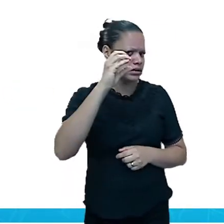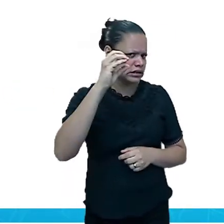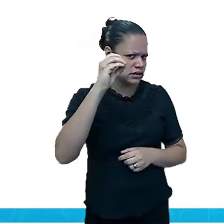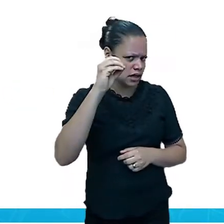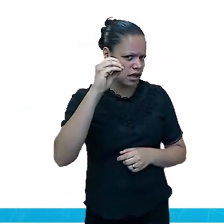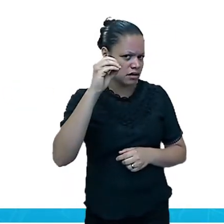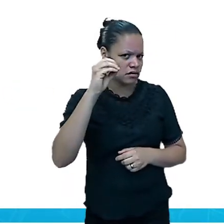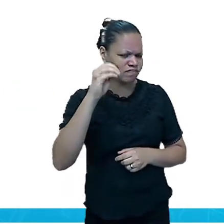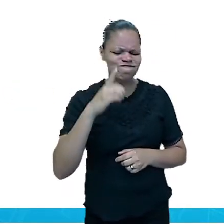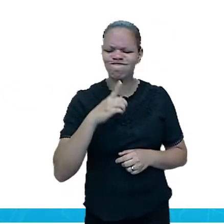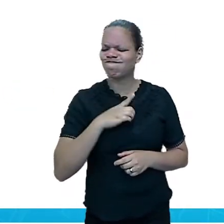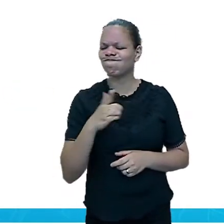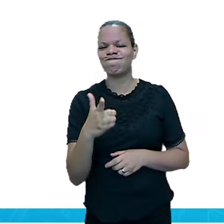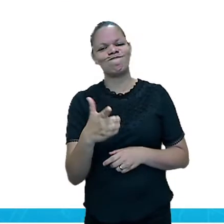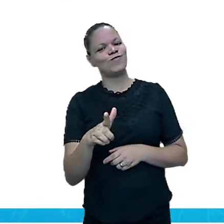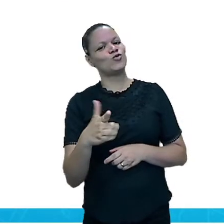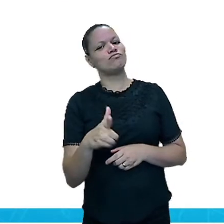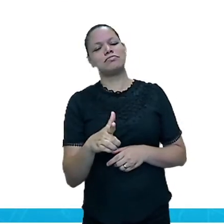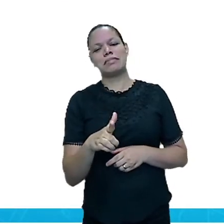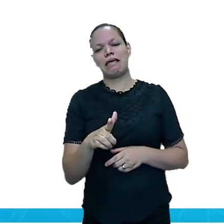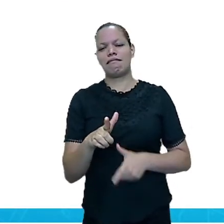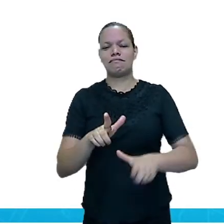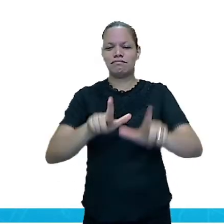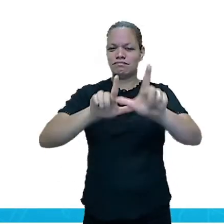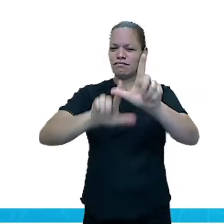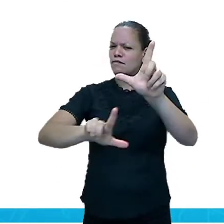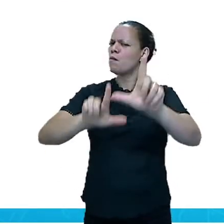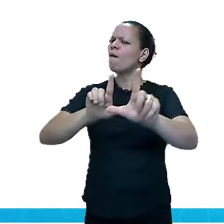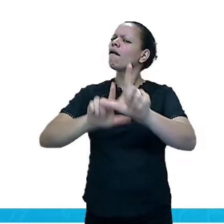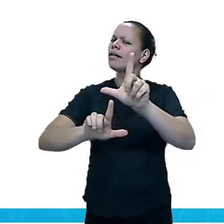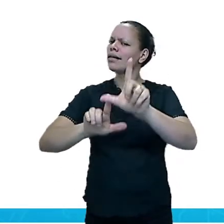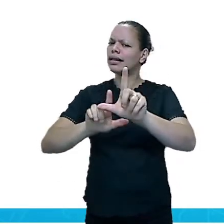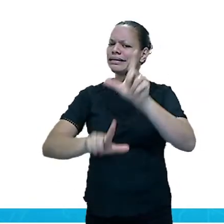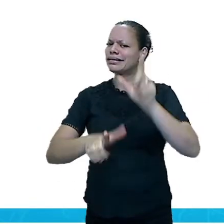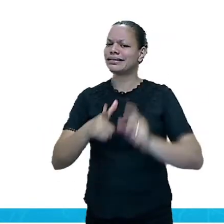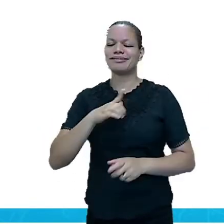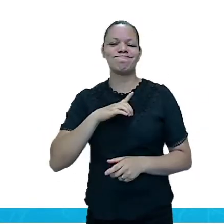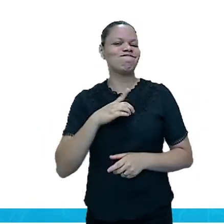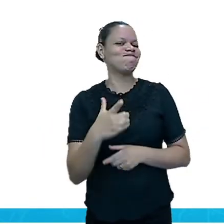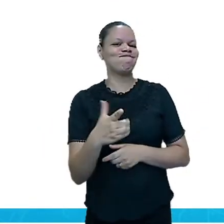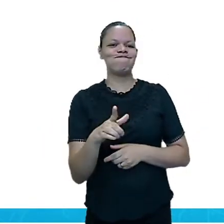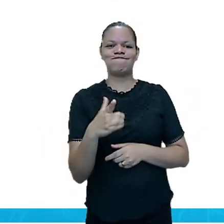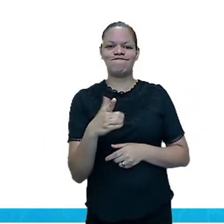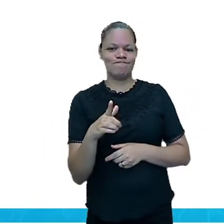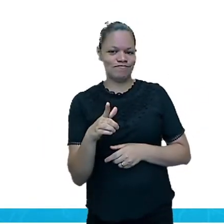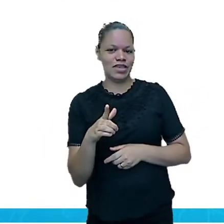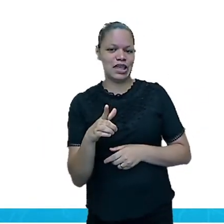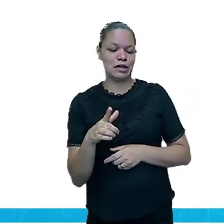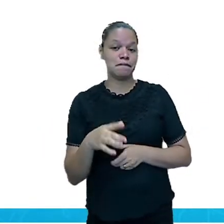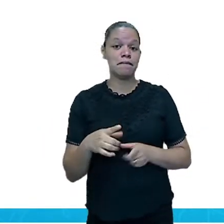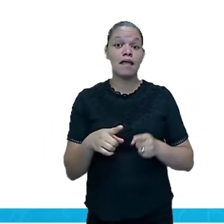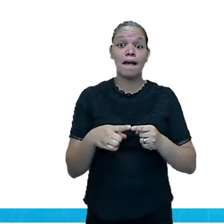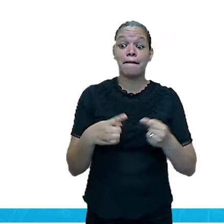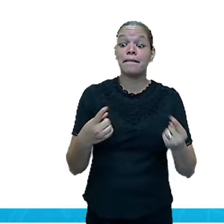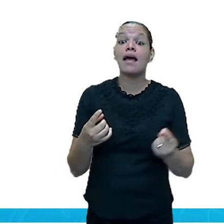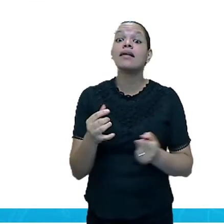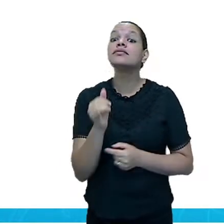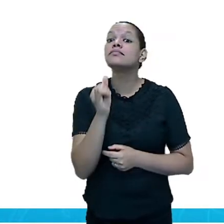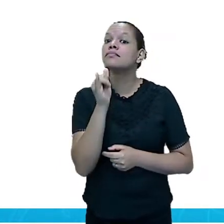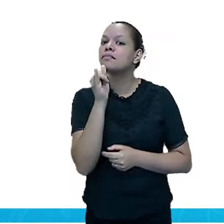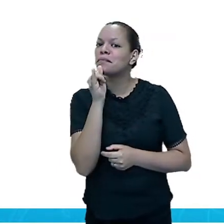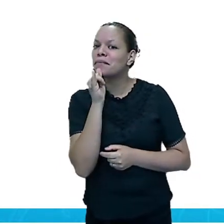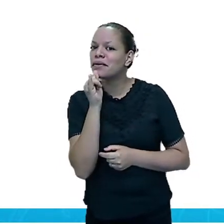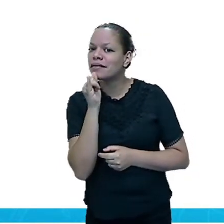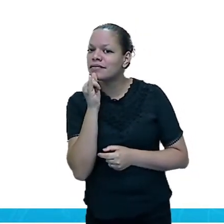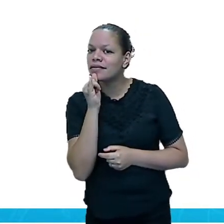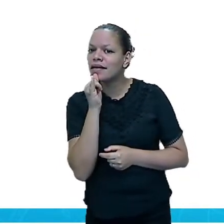para eles não era considerado nada. Depois, futuramente, que, por exemplo, ao construir o número 500 e o número 100, que eles foi